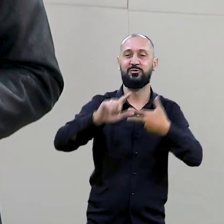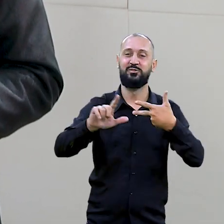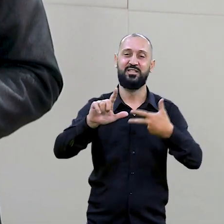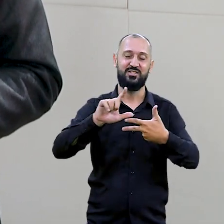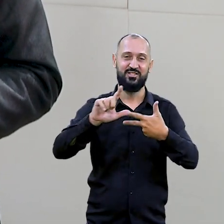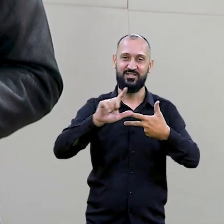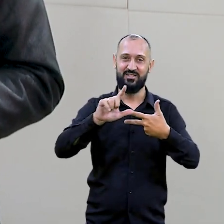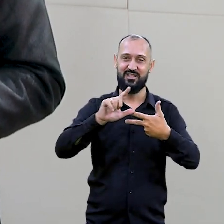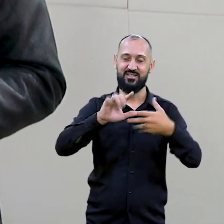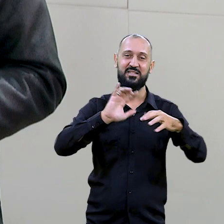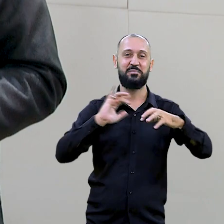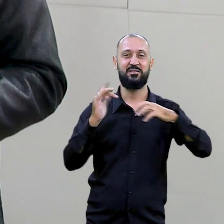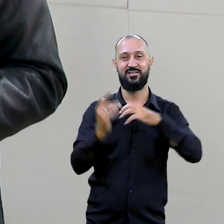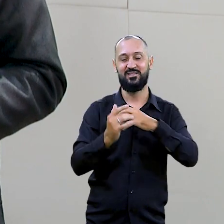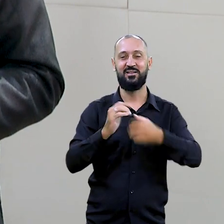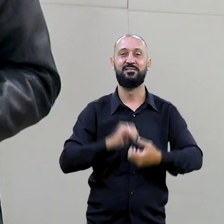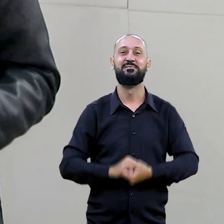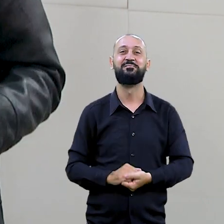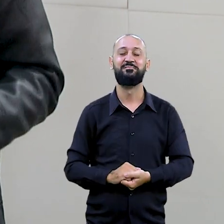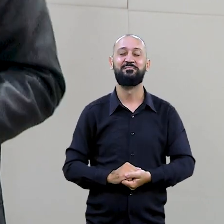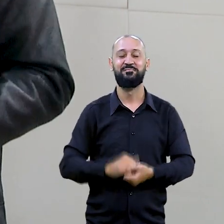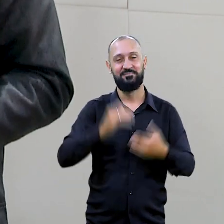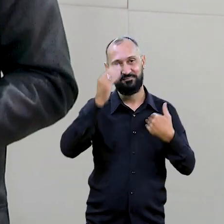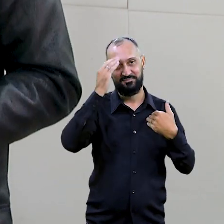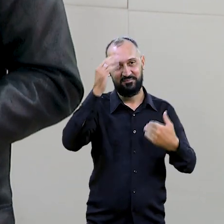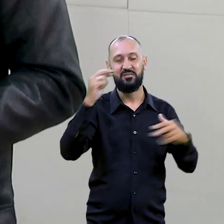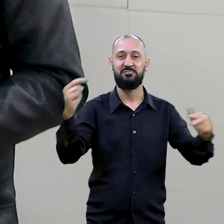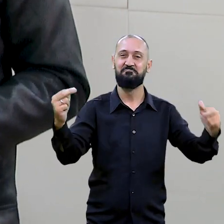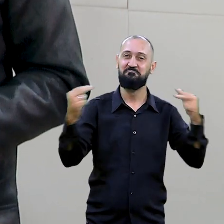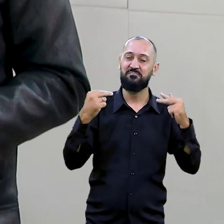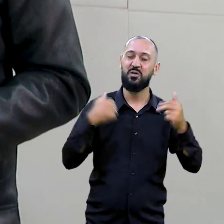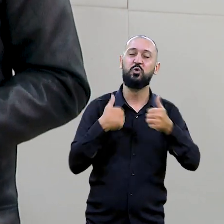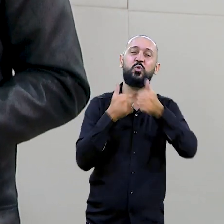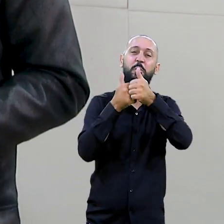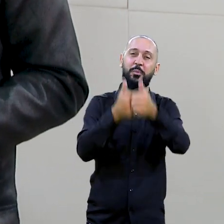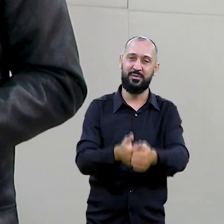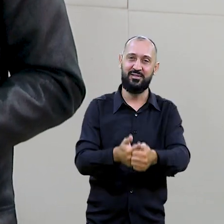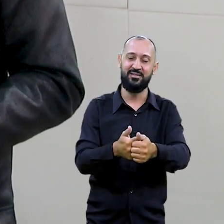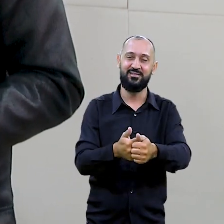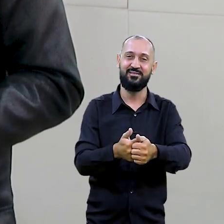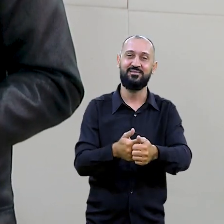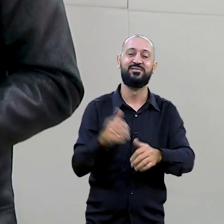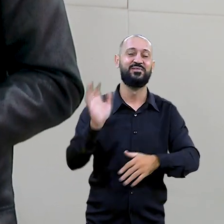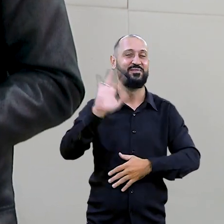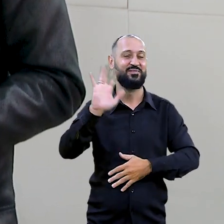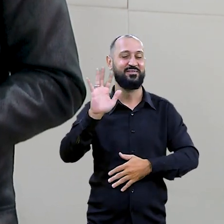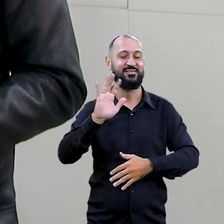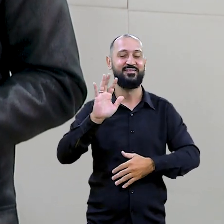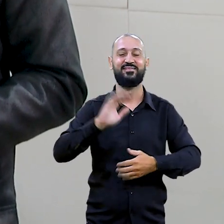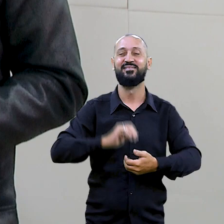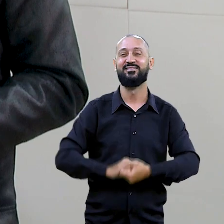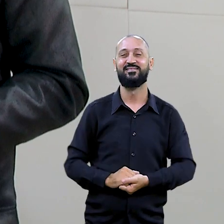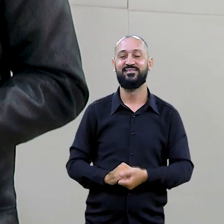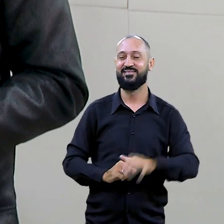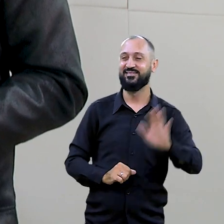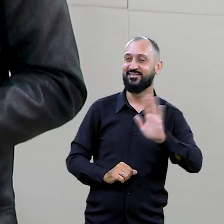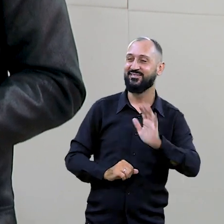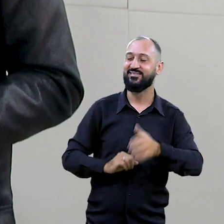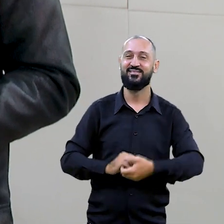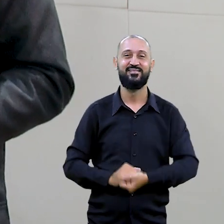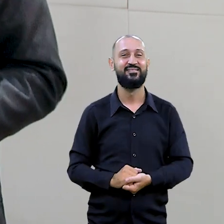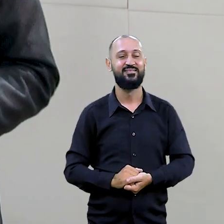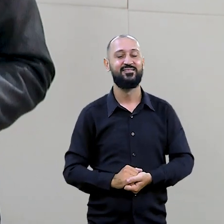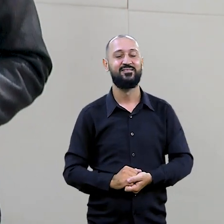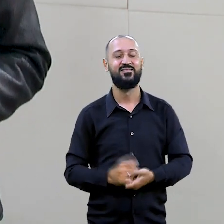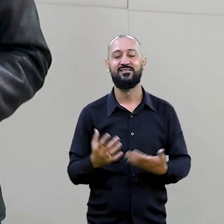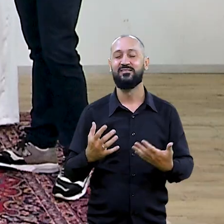conteúdo do Legislativo Estadual nas nossas mídias sociais. Agradeço a sua audiência, a sua companhia. Nos vemos em breve. Até